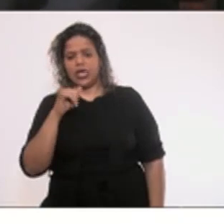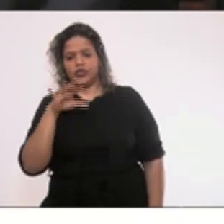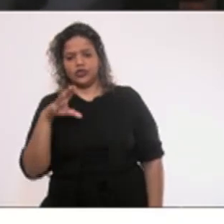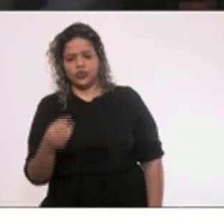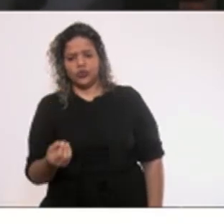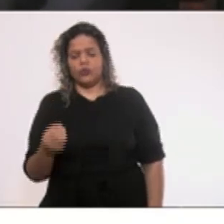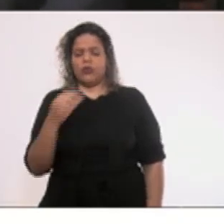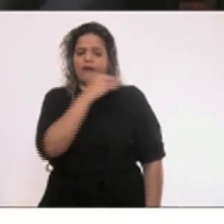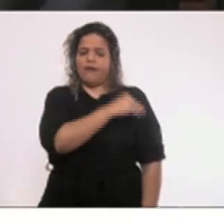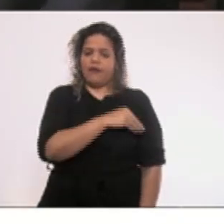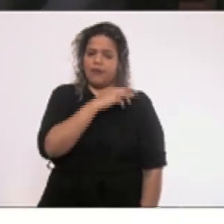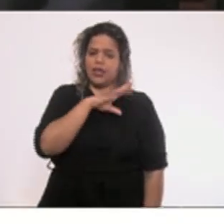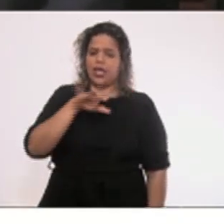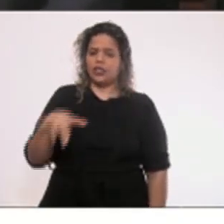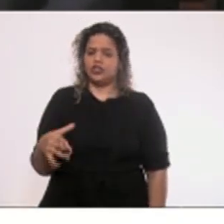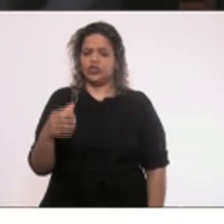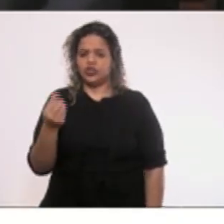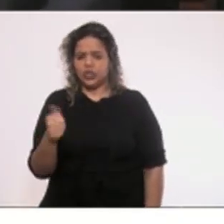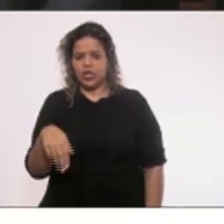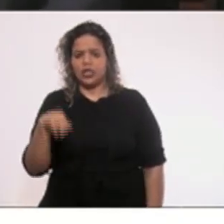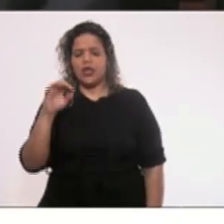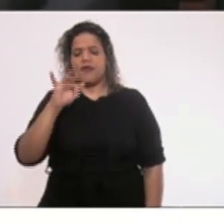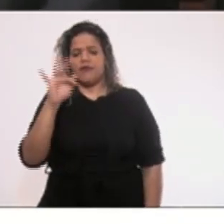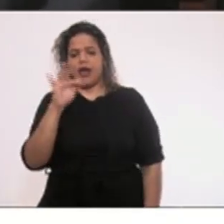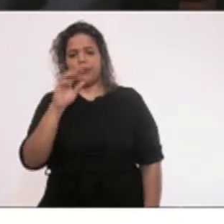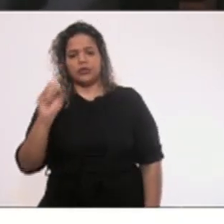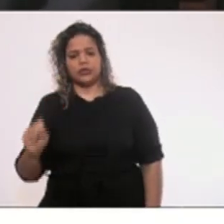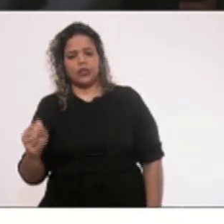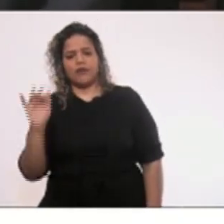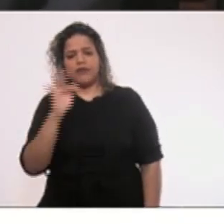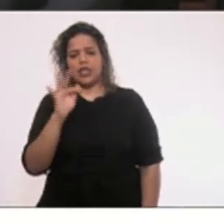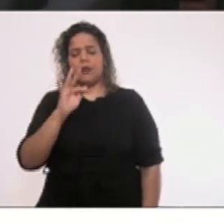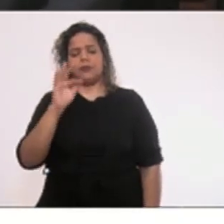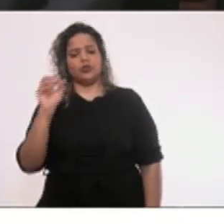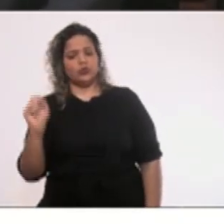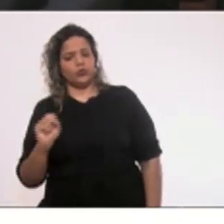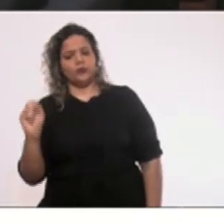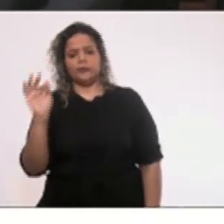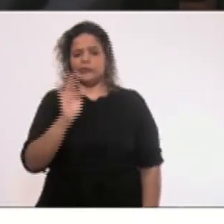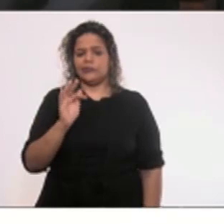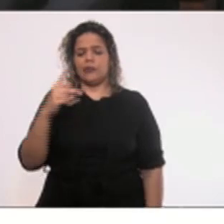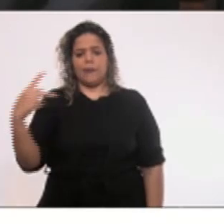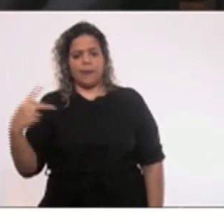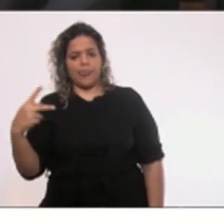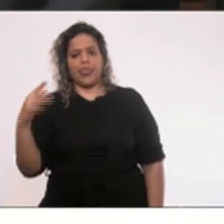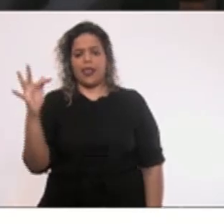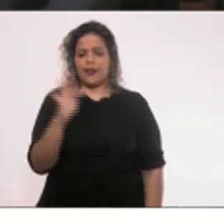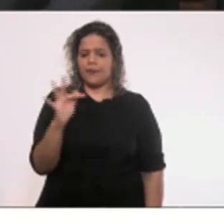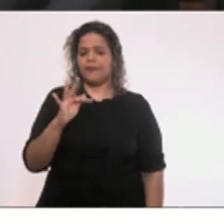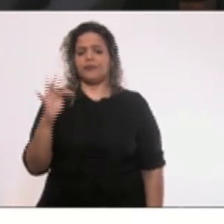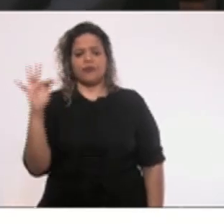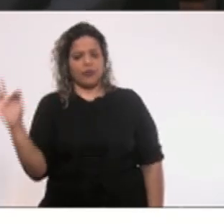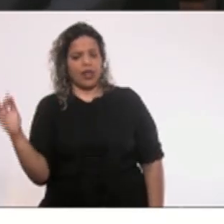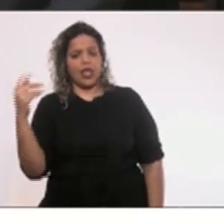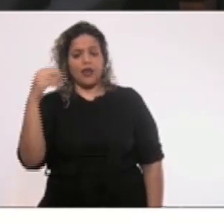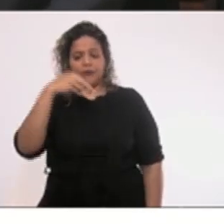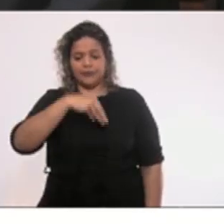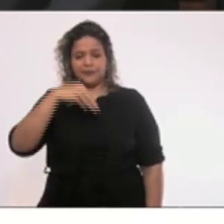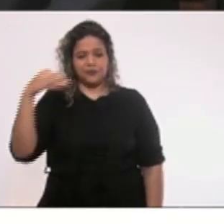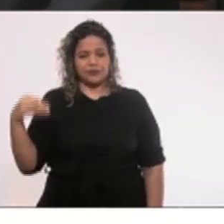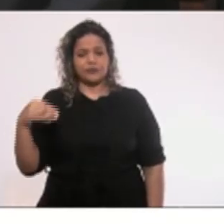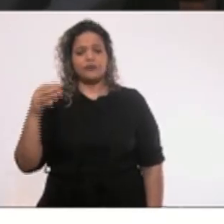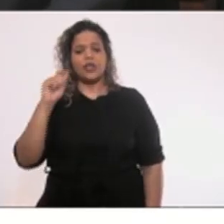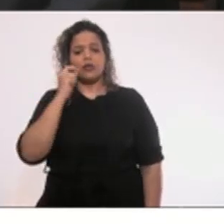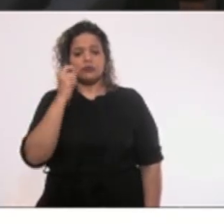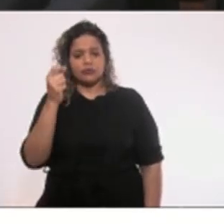Coelho, Enfermeira Rejane, Fábio Silva, Felipe Soares, Felipe Paubel, Flávio Serafini, Franciane Mota, Giovanni